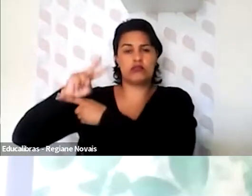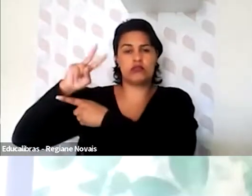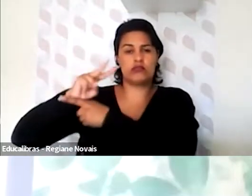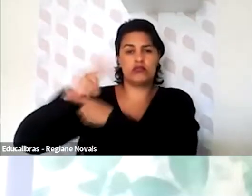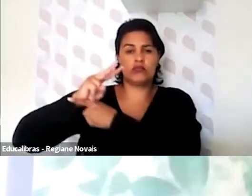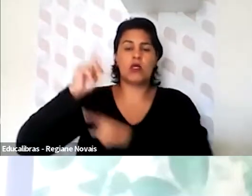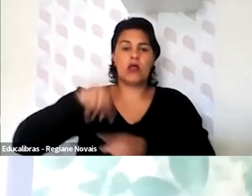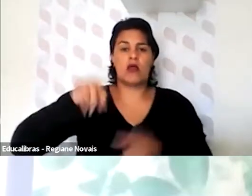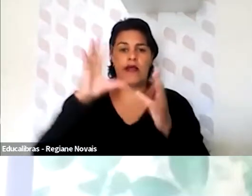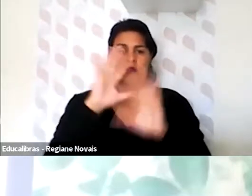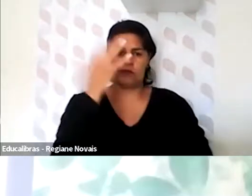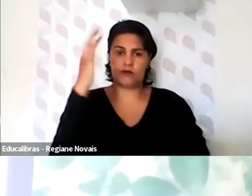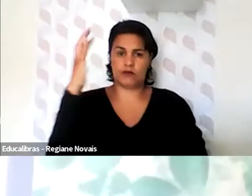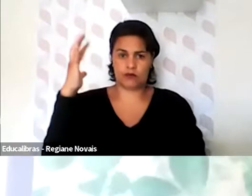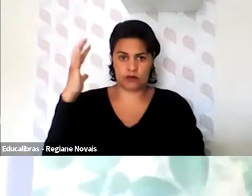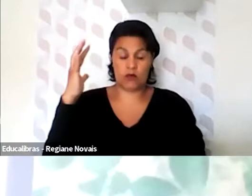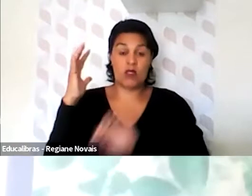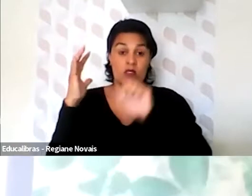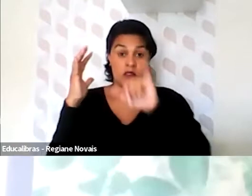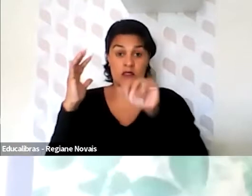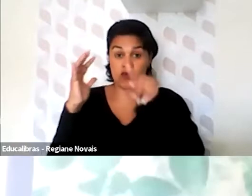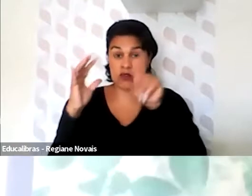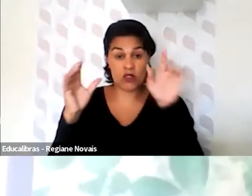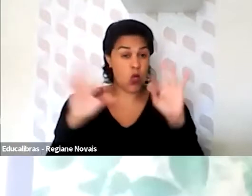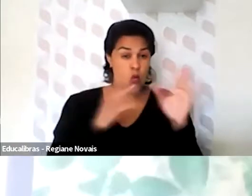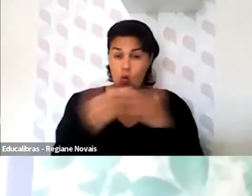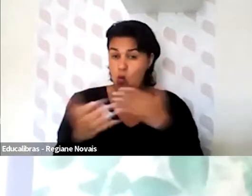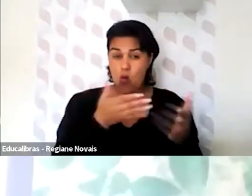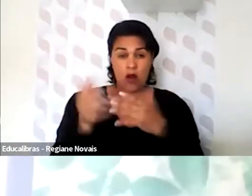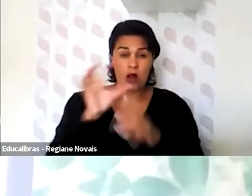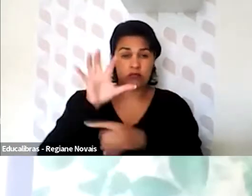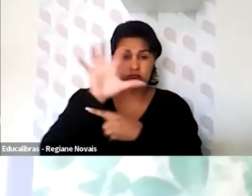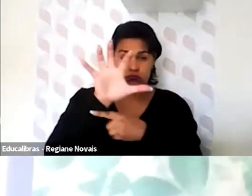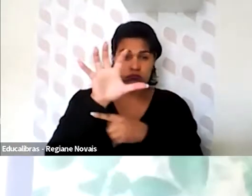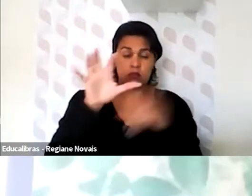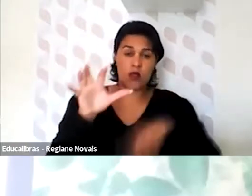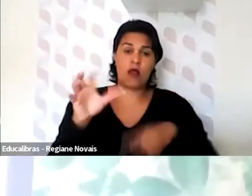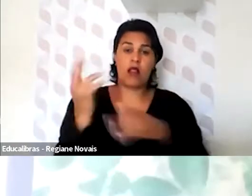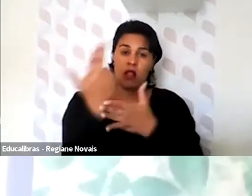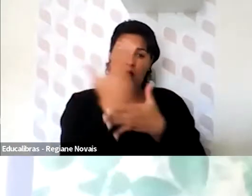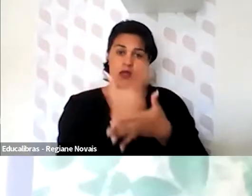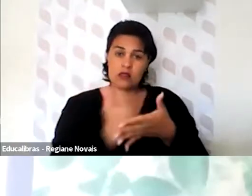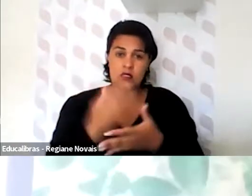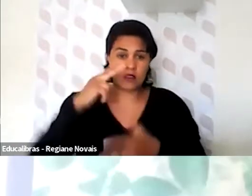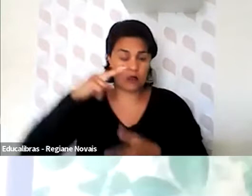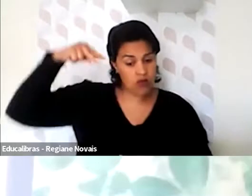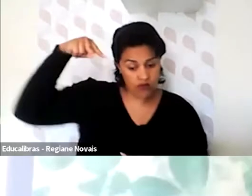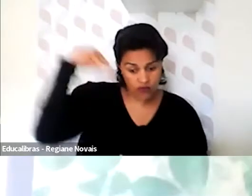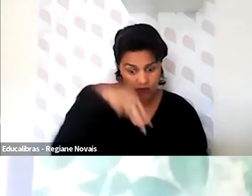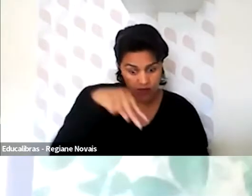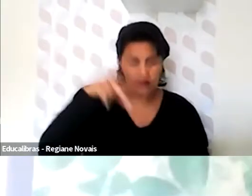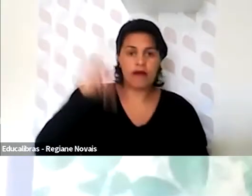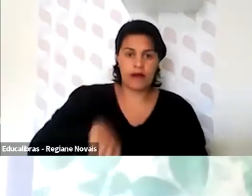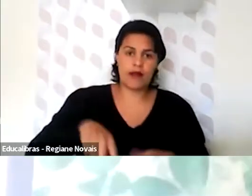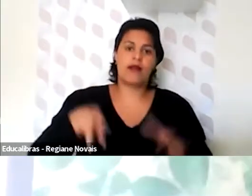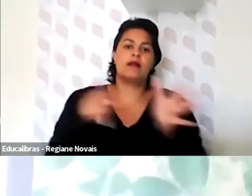se você pega um mapa, qualquer mapa satelital, você vai ver que se existe floresta em pé no Brasil, é graças